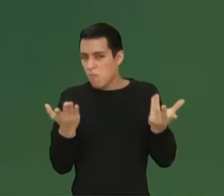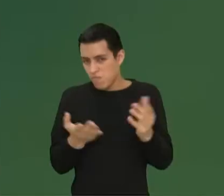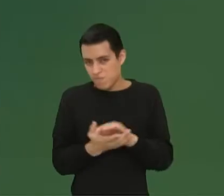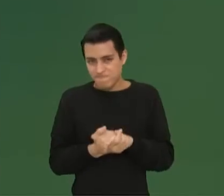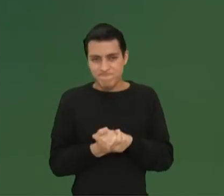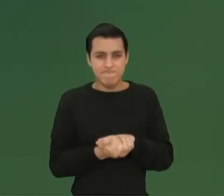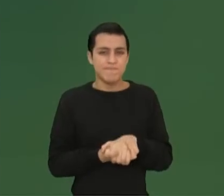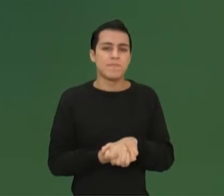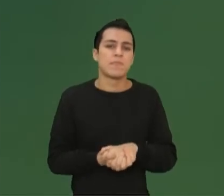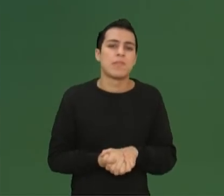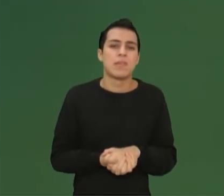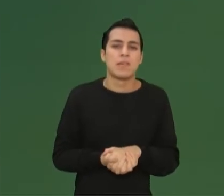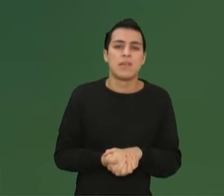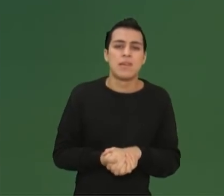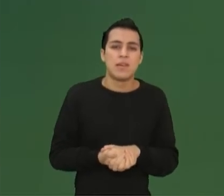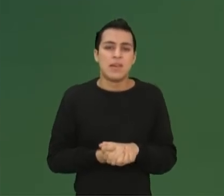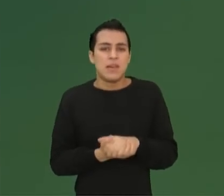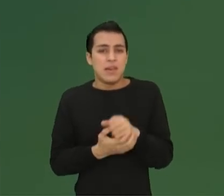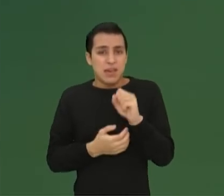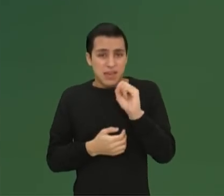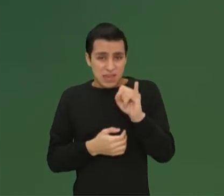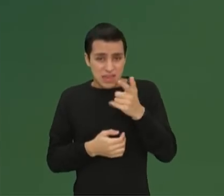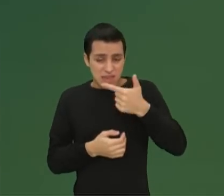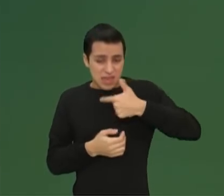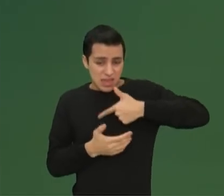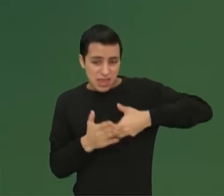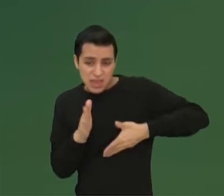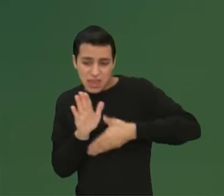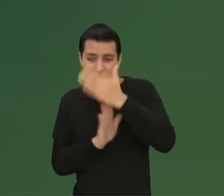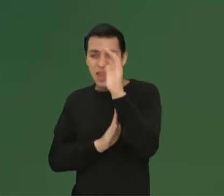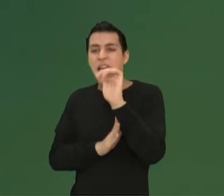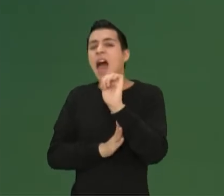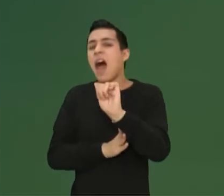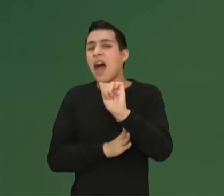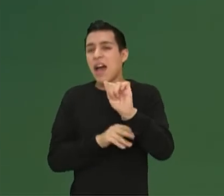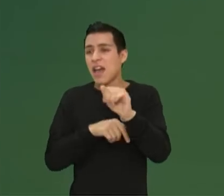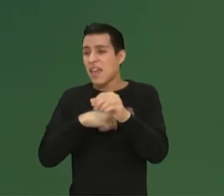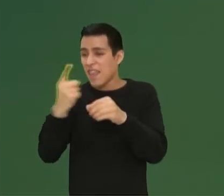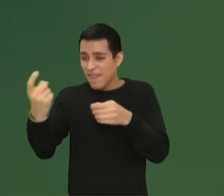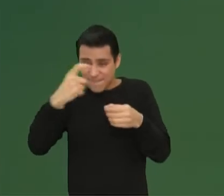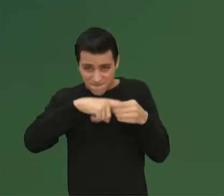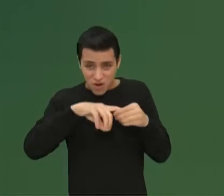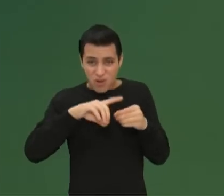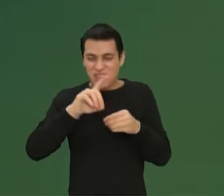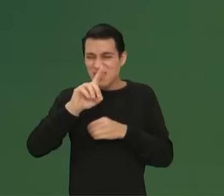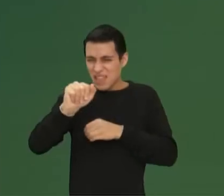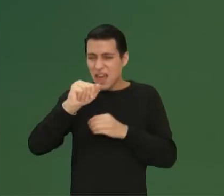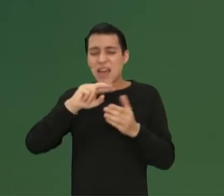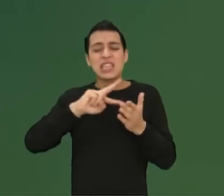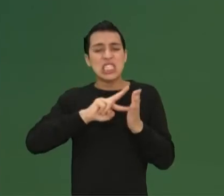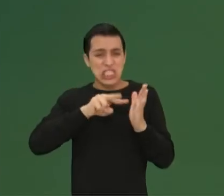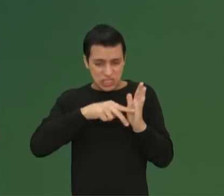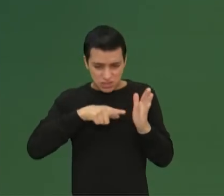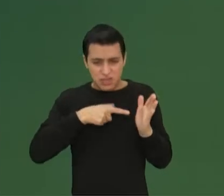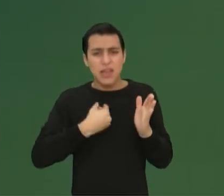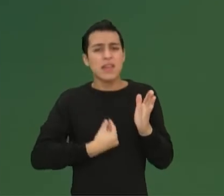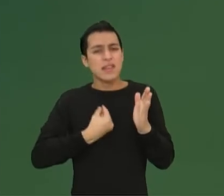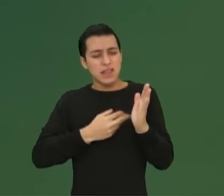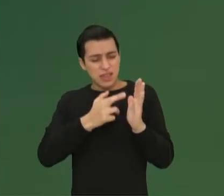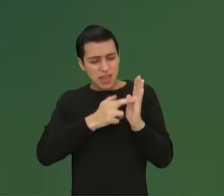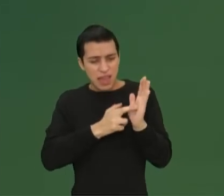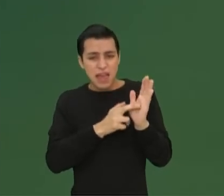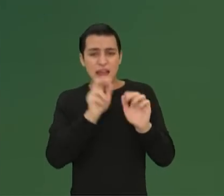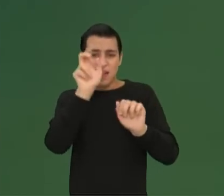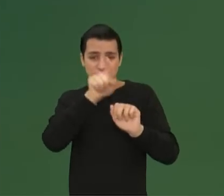comigo. Se eu fui a e volto da, crase a. Se